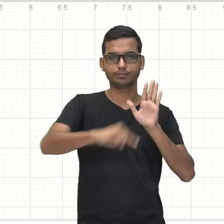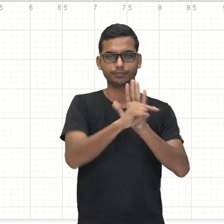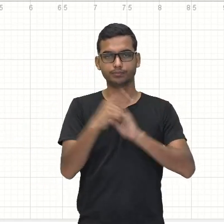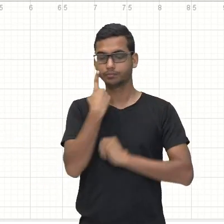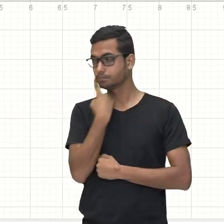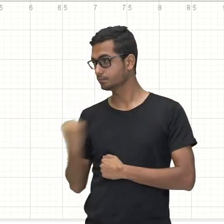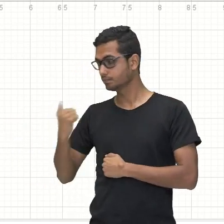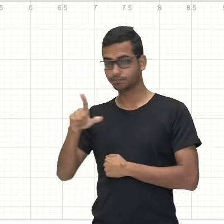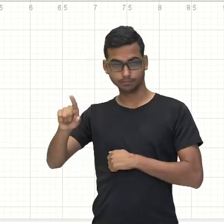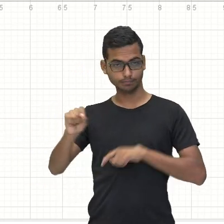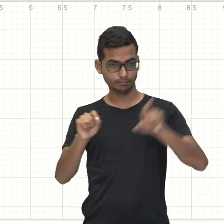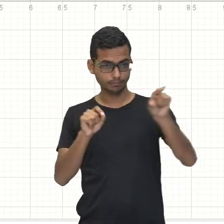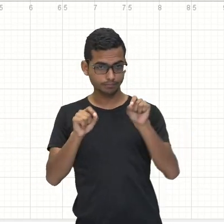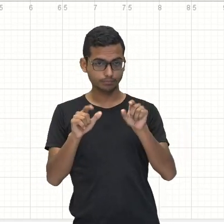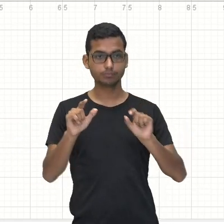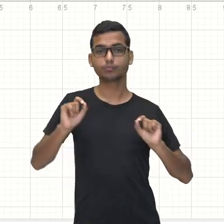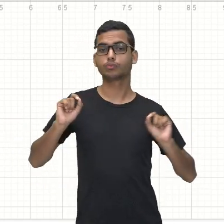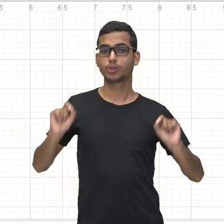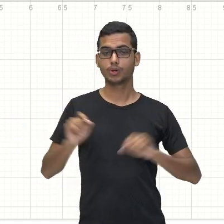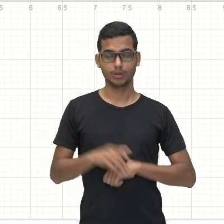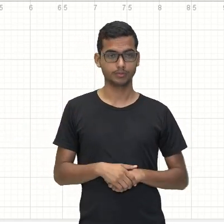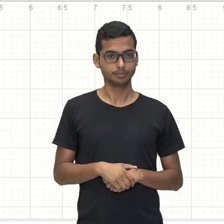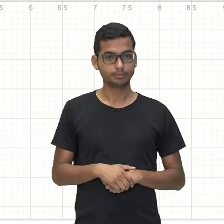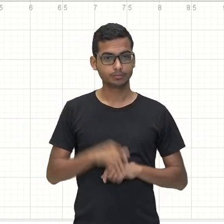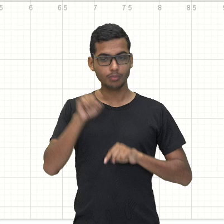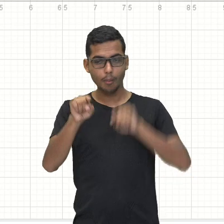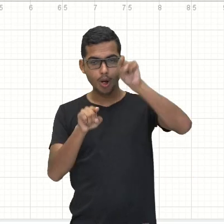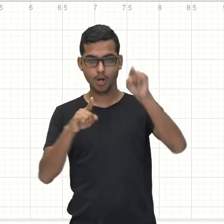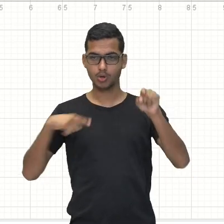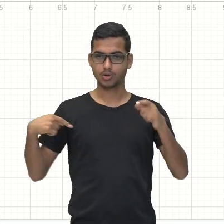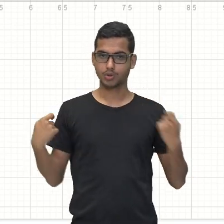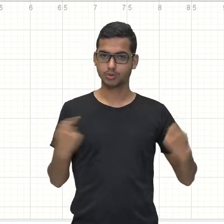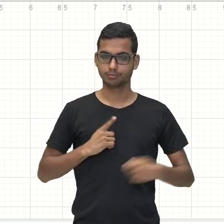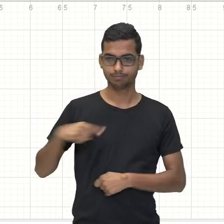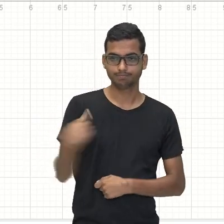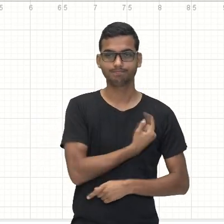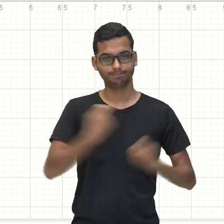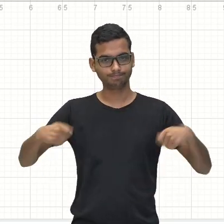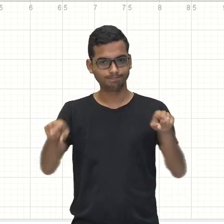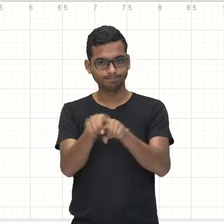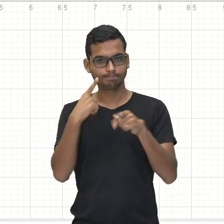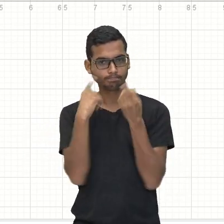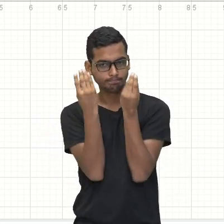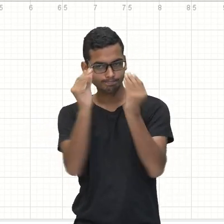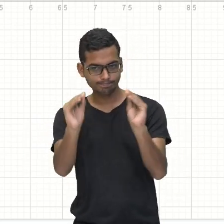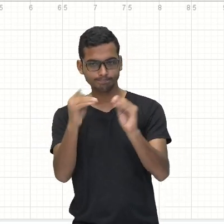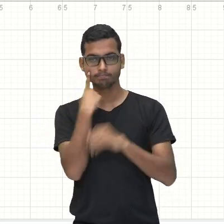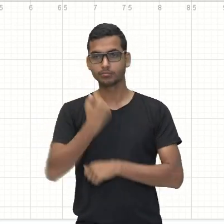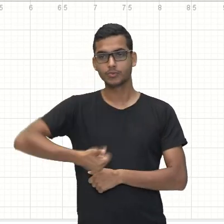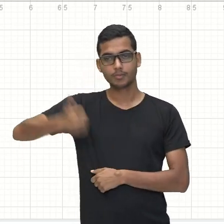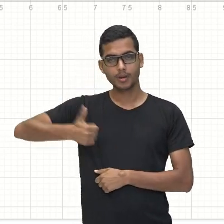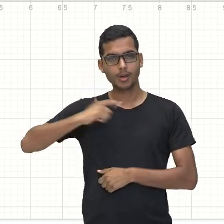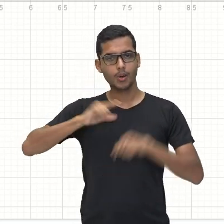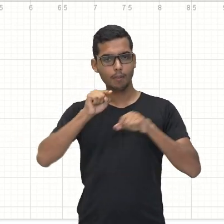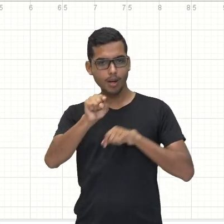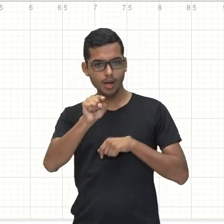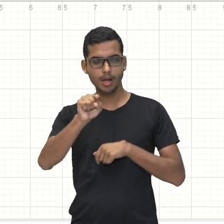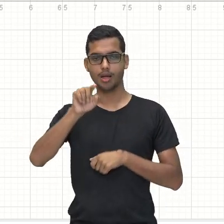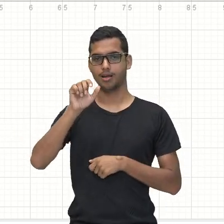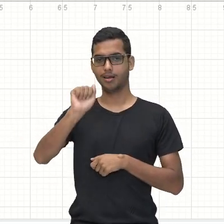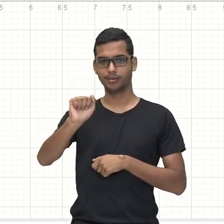os pontos que a gente precisa. O primeiro ponto, a gente vai chamar de ponto